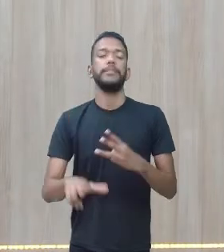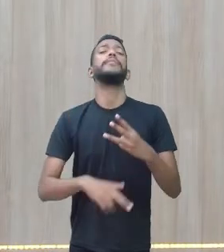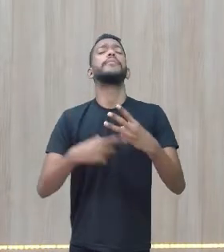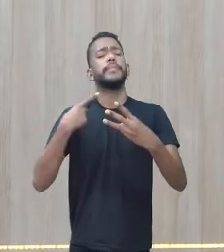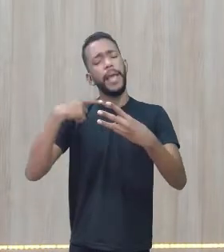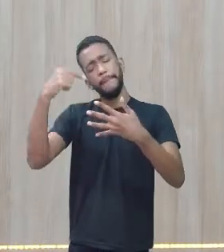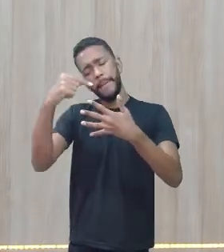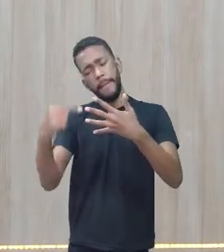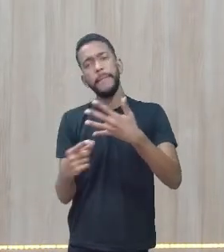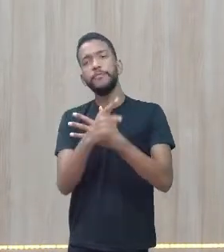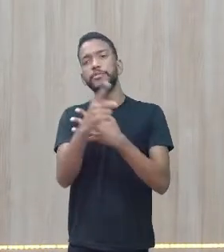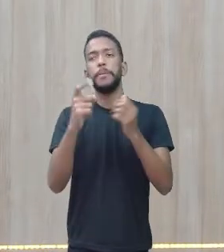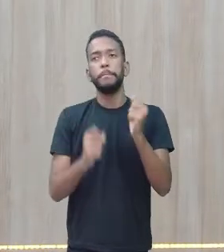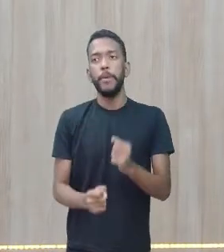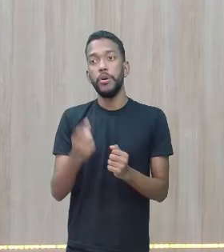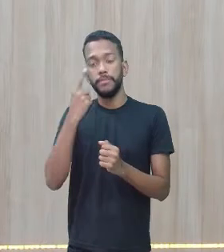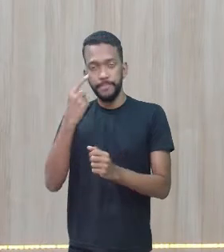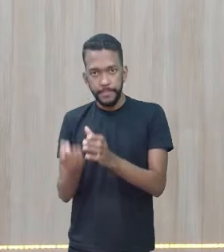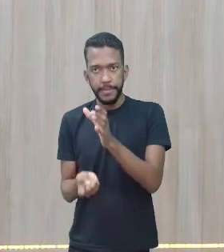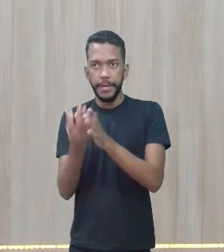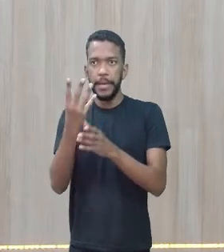podem criar a partir daí.